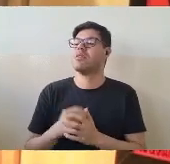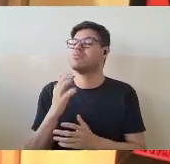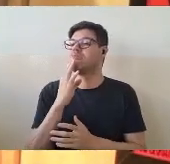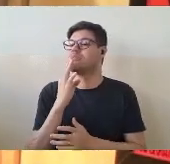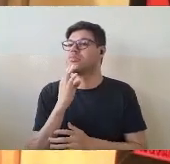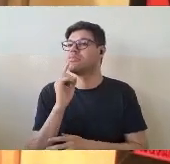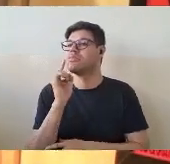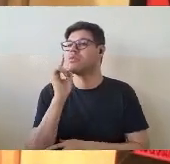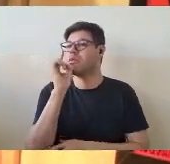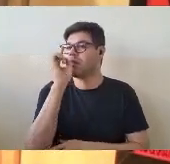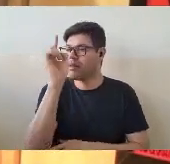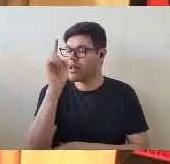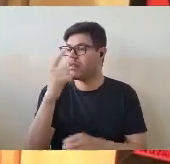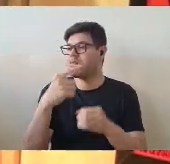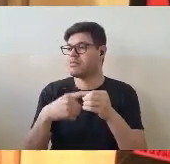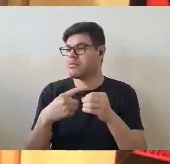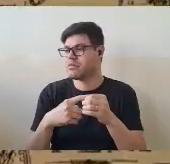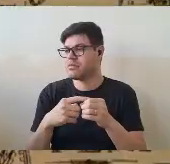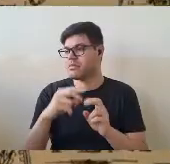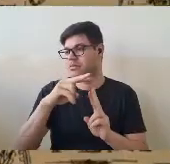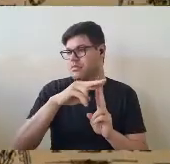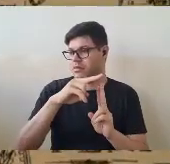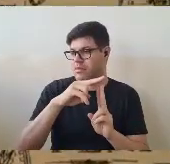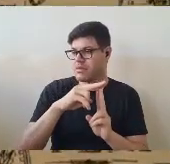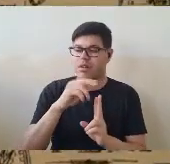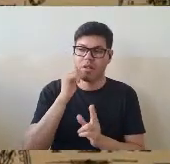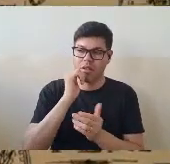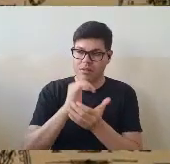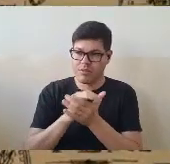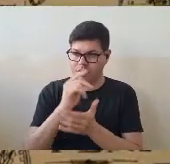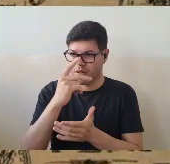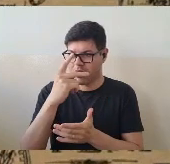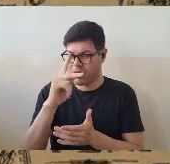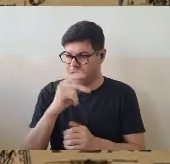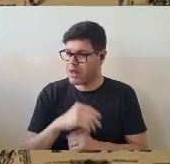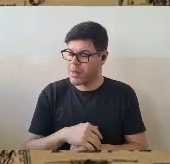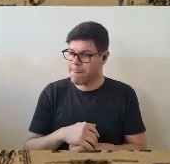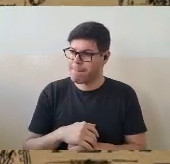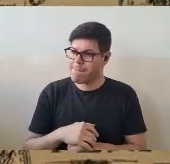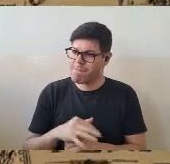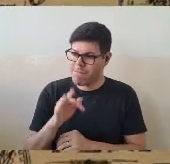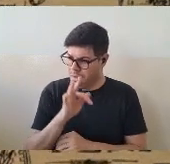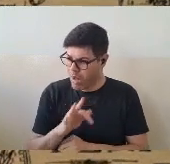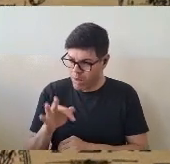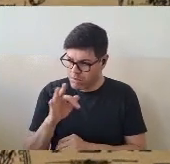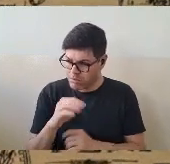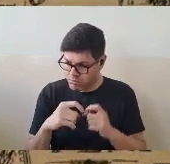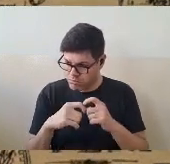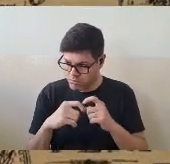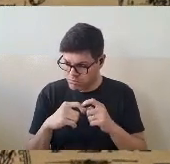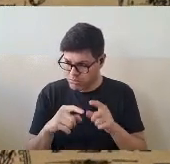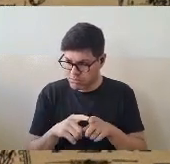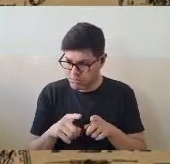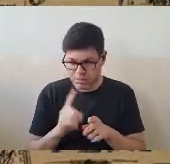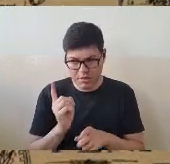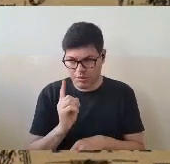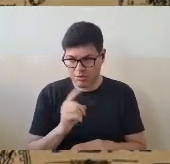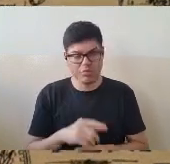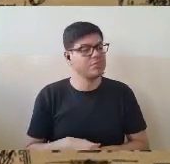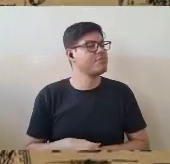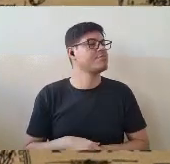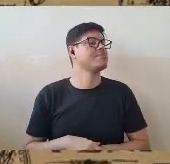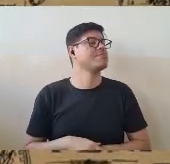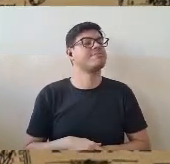é formada em medicina, não? Não, ela não é formada. Ela é decoradora, Aham. tá? Mas nos conhecemos pela proximidade que tinham